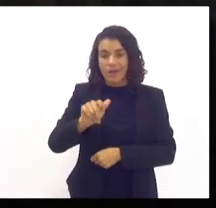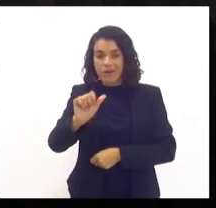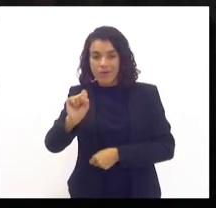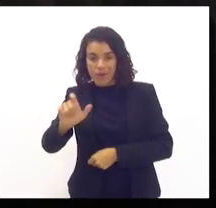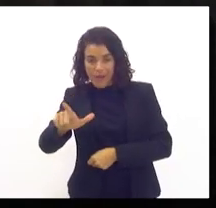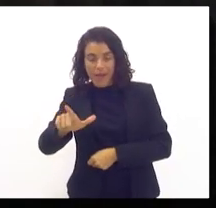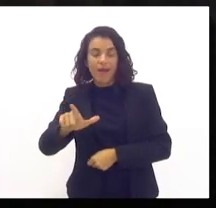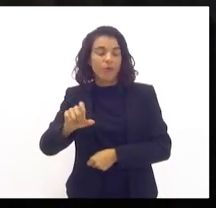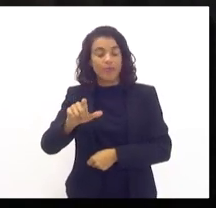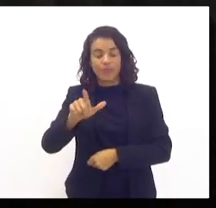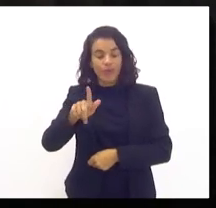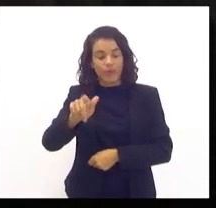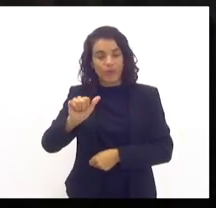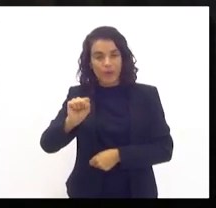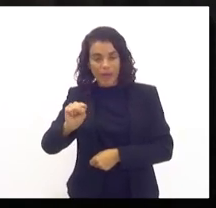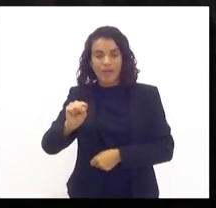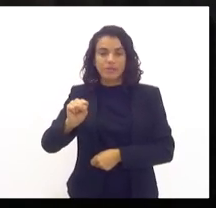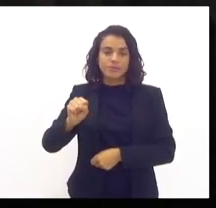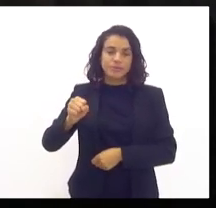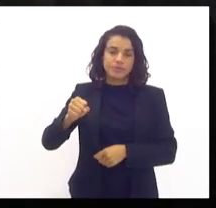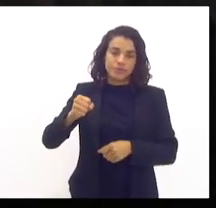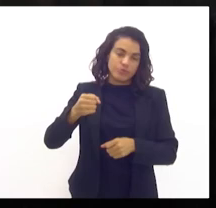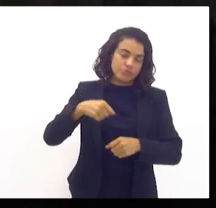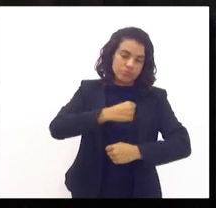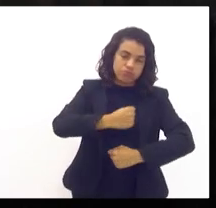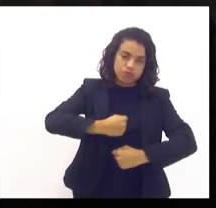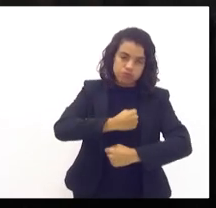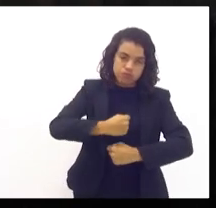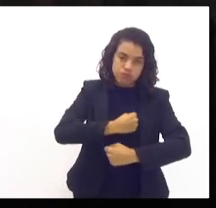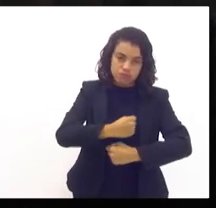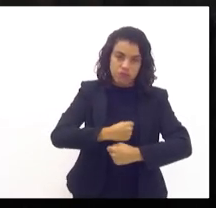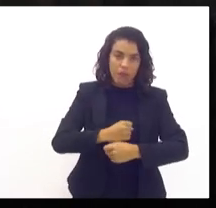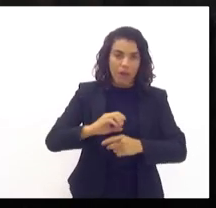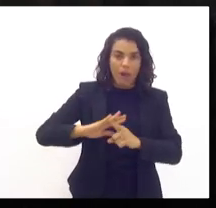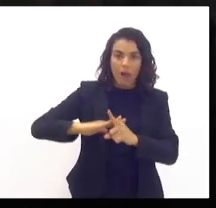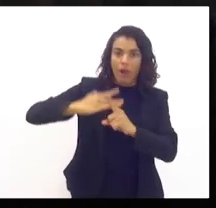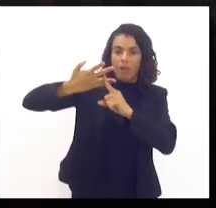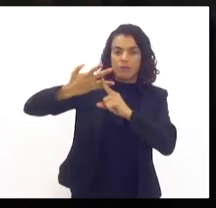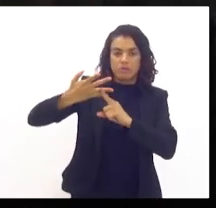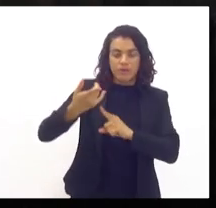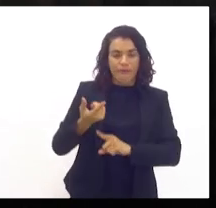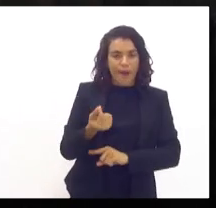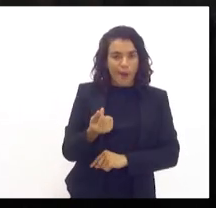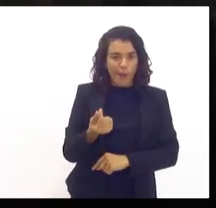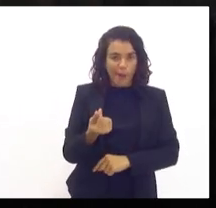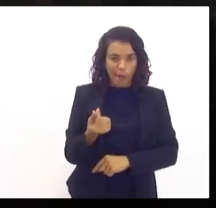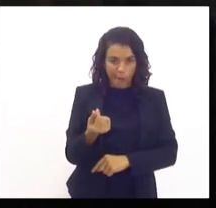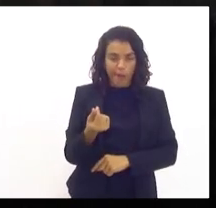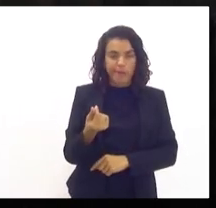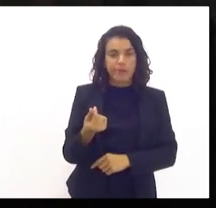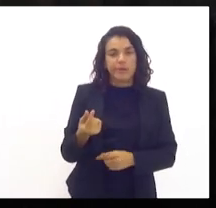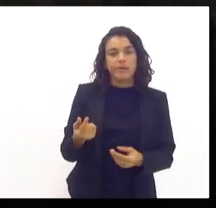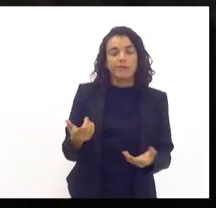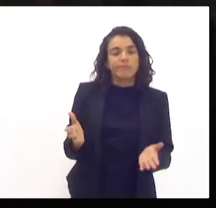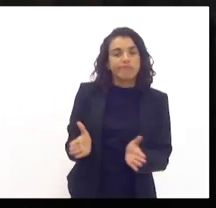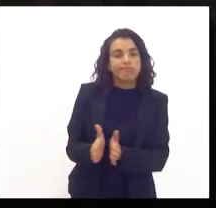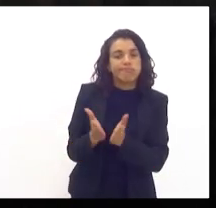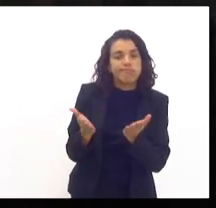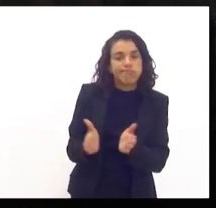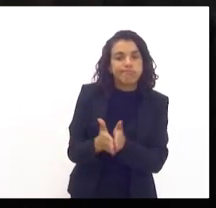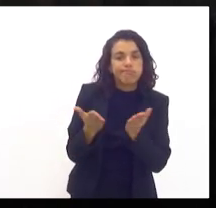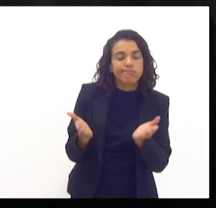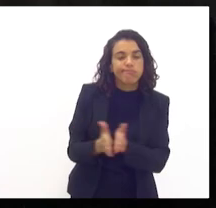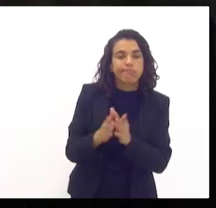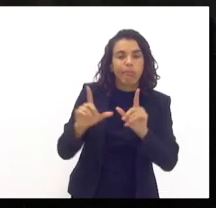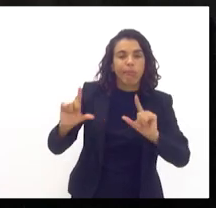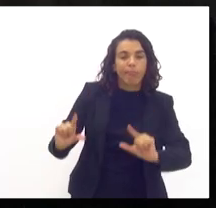cozinha aumentaram absurdamente para a população brasileira. A empobrecia a jogava cada vez